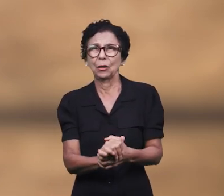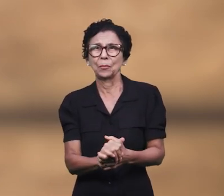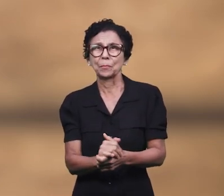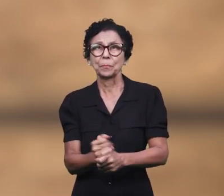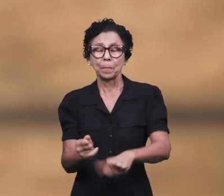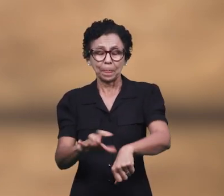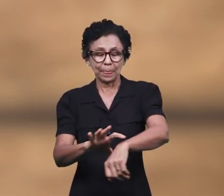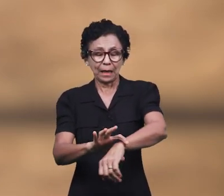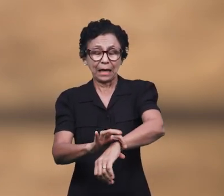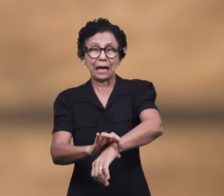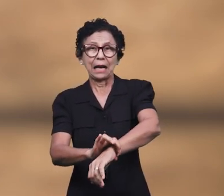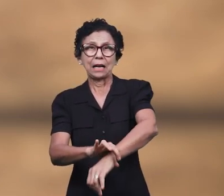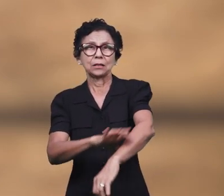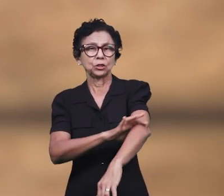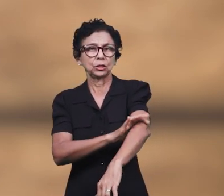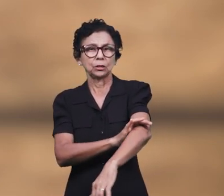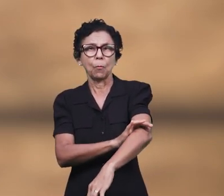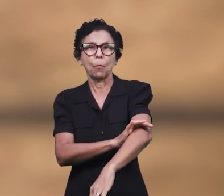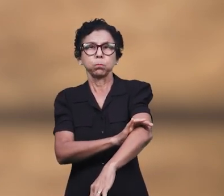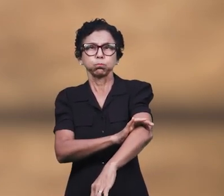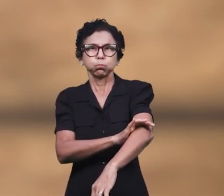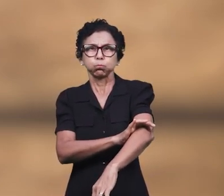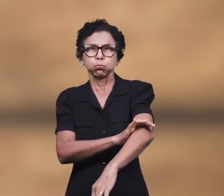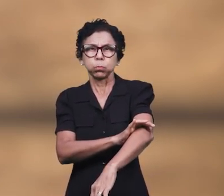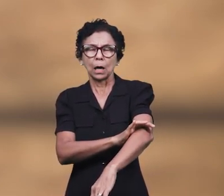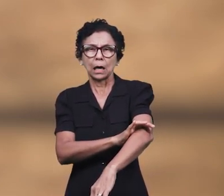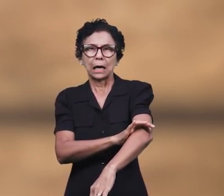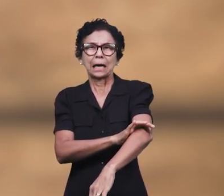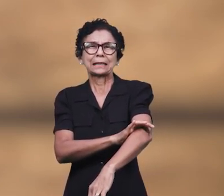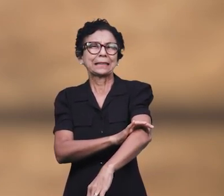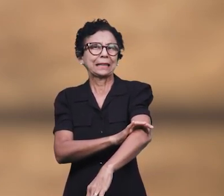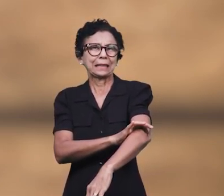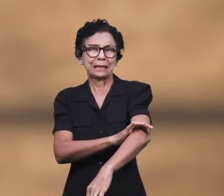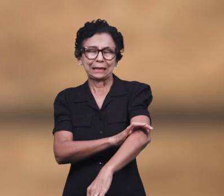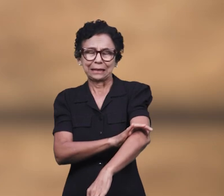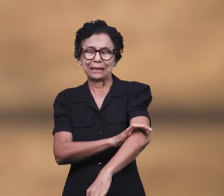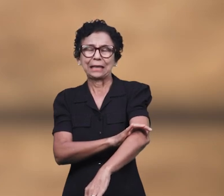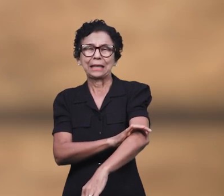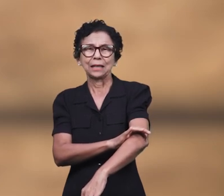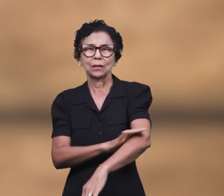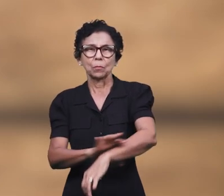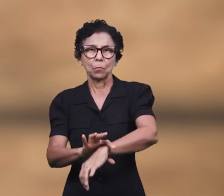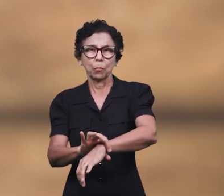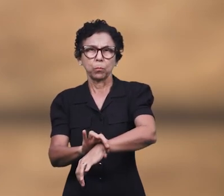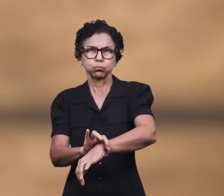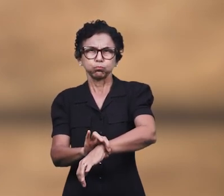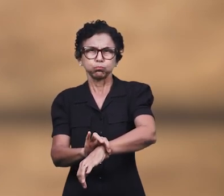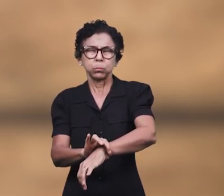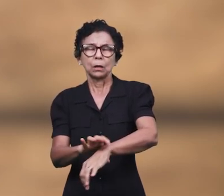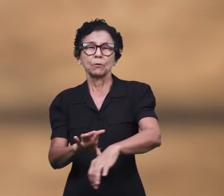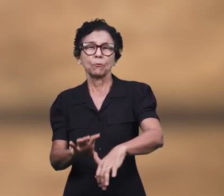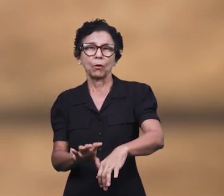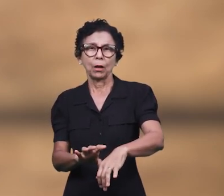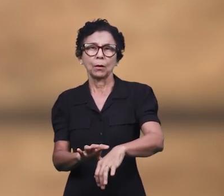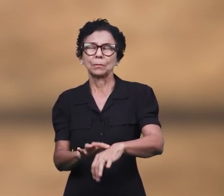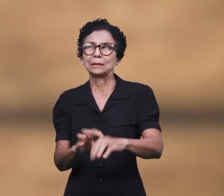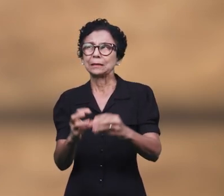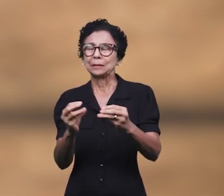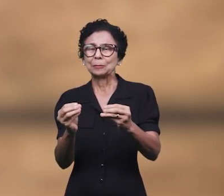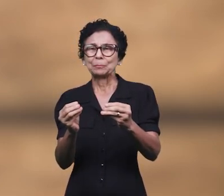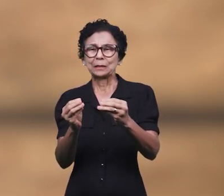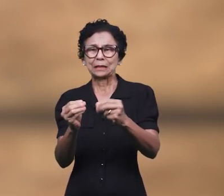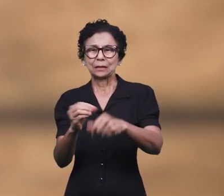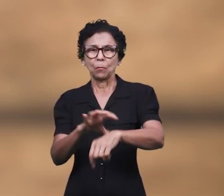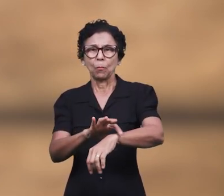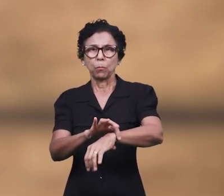das articulações na fibromialgia, pois não há uma inflamação nas articulações. A sensação de inchaço,